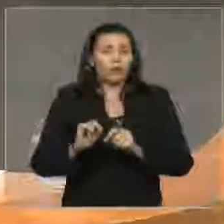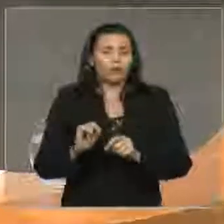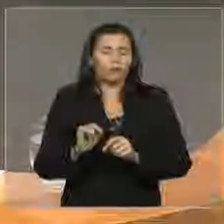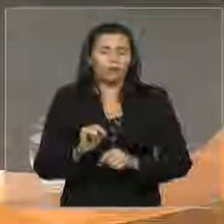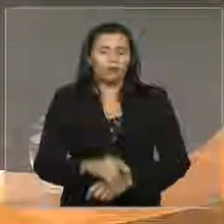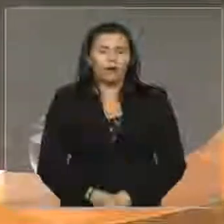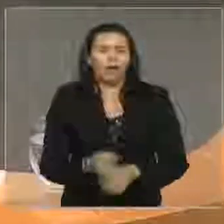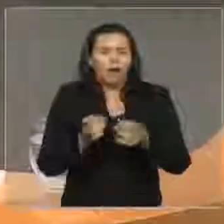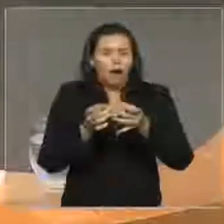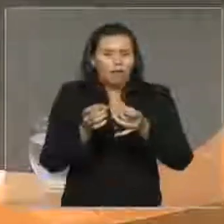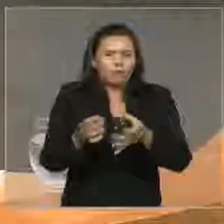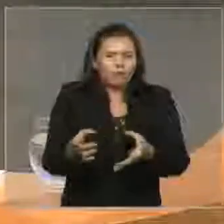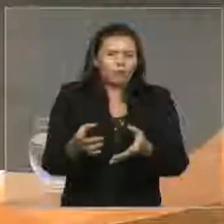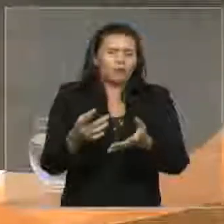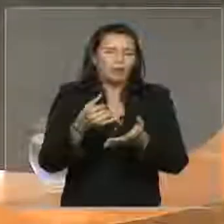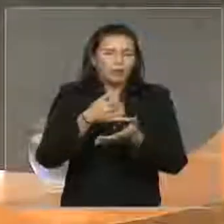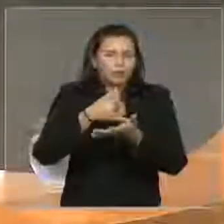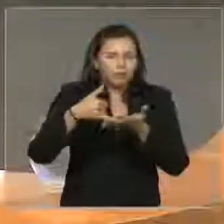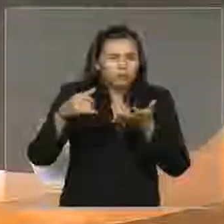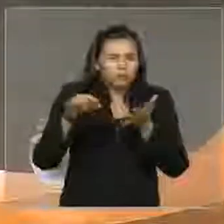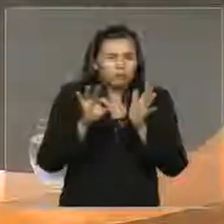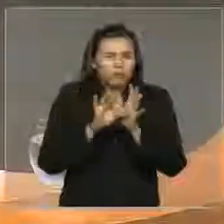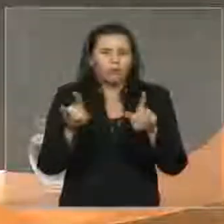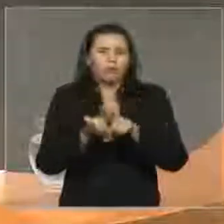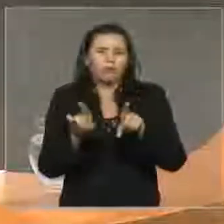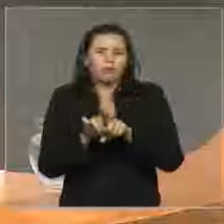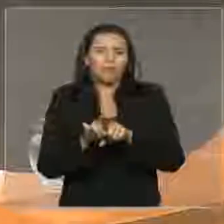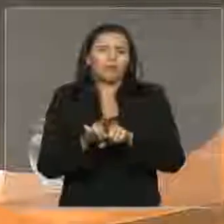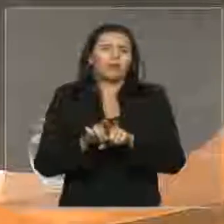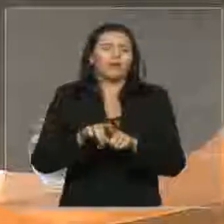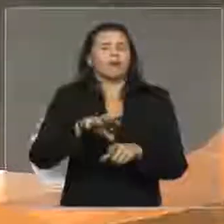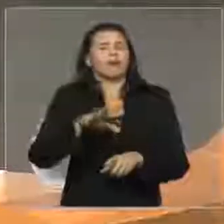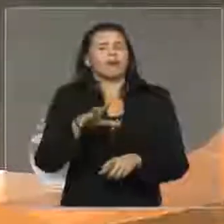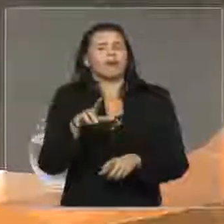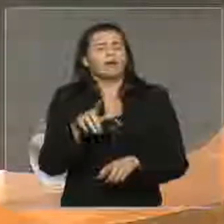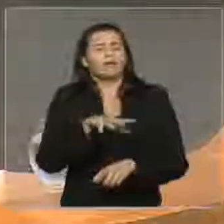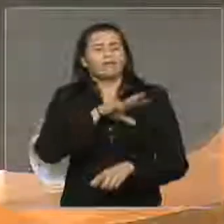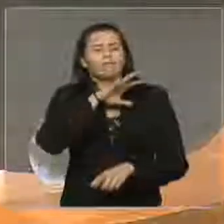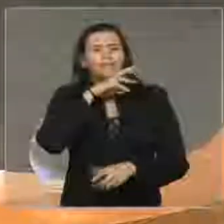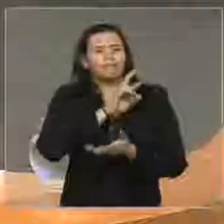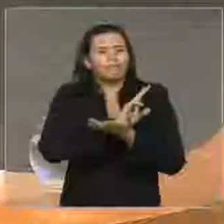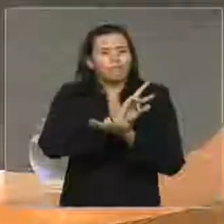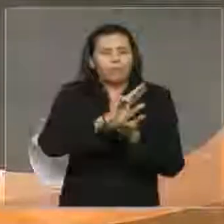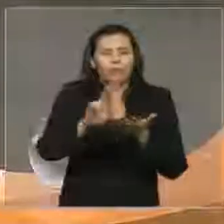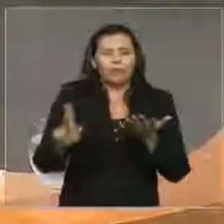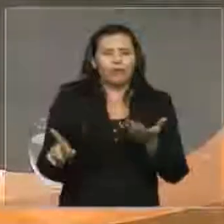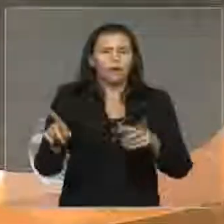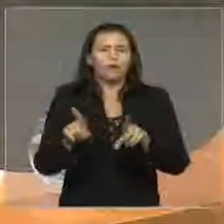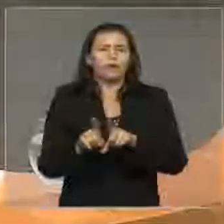animais em extinção, bem como outros atos ilícitos relacionados ao comércio internacional.